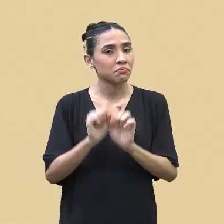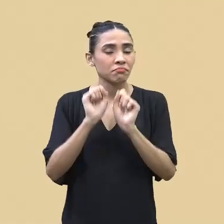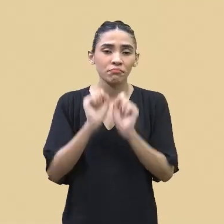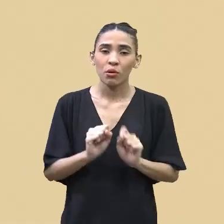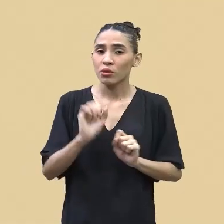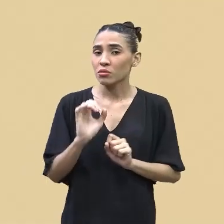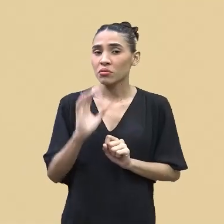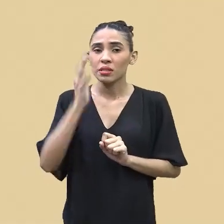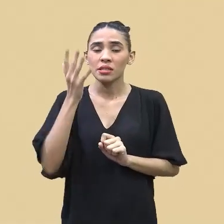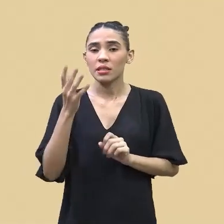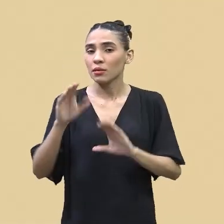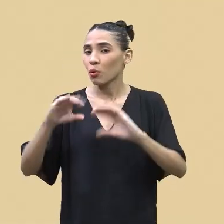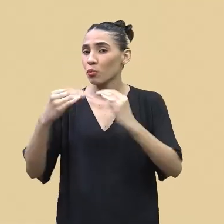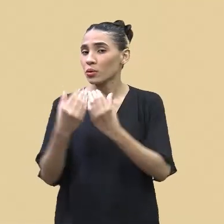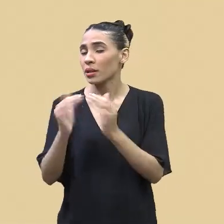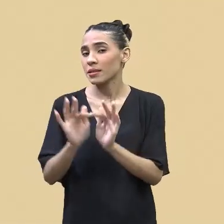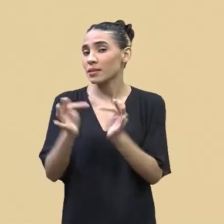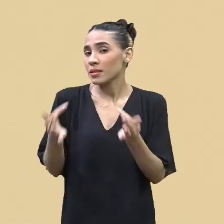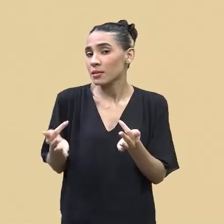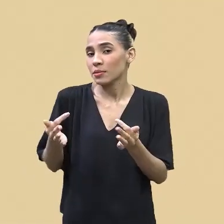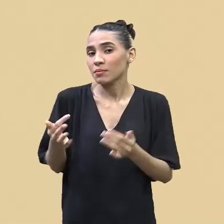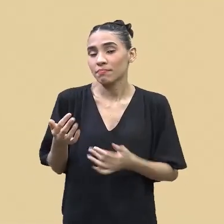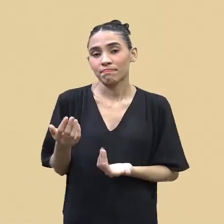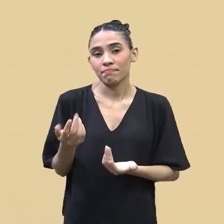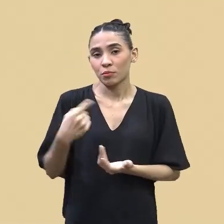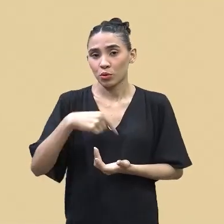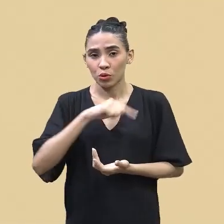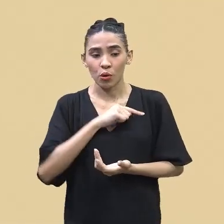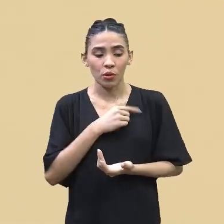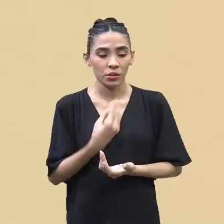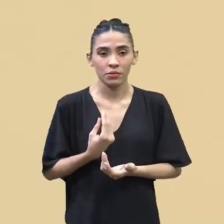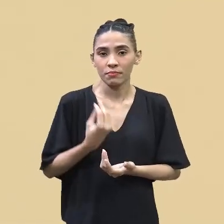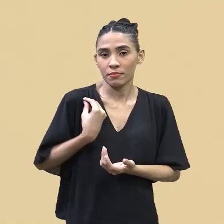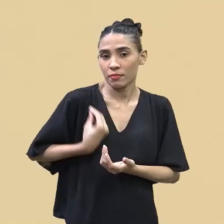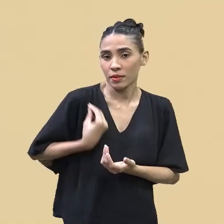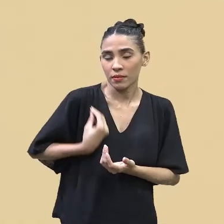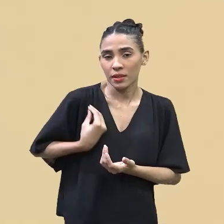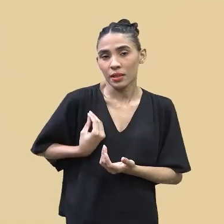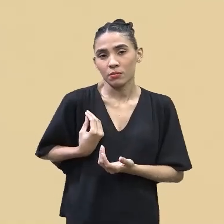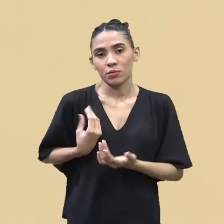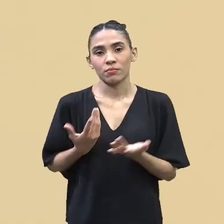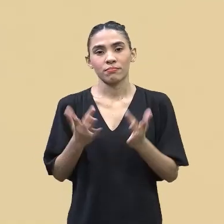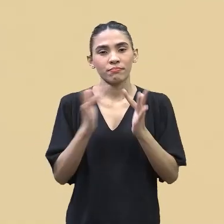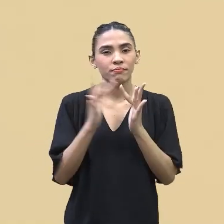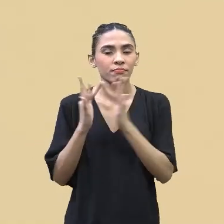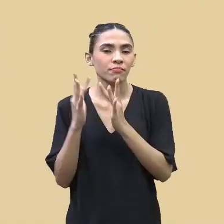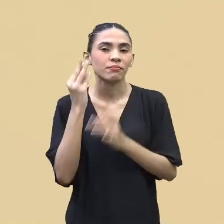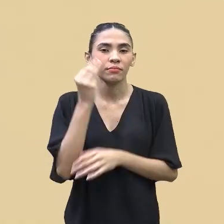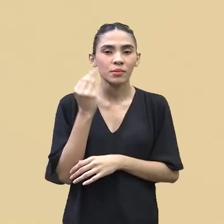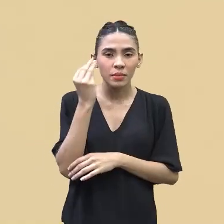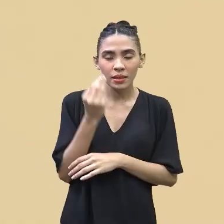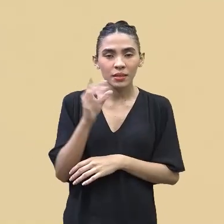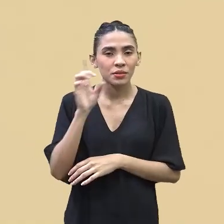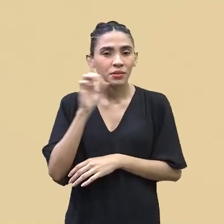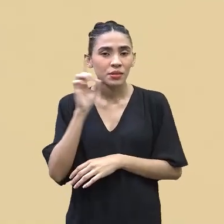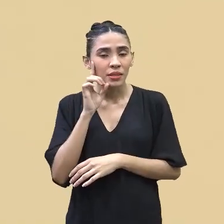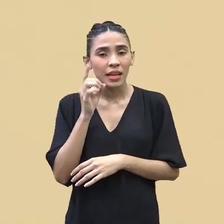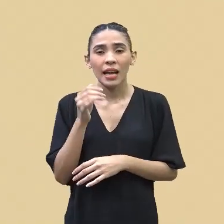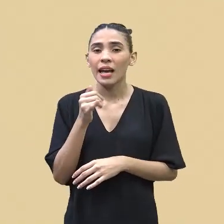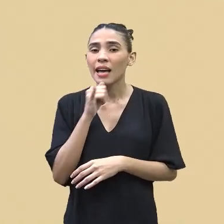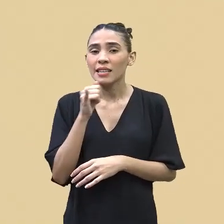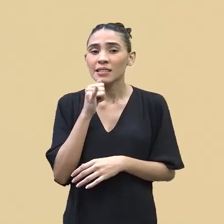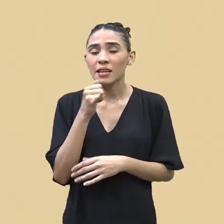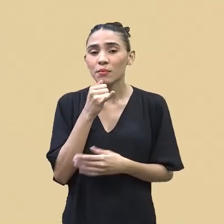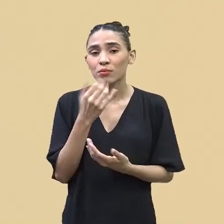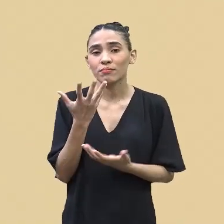acontecendo numa comunidade simples, em que nós estejamos ali vivendo, lidando com o outro no dia a dia, sem aceitar o outro. Isso é